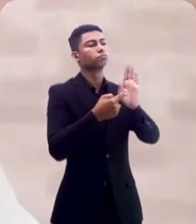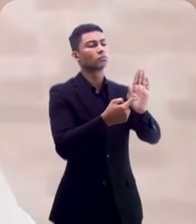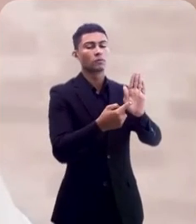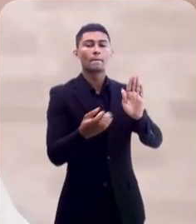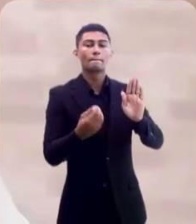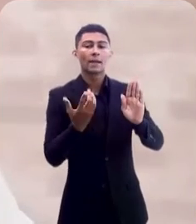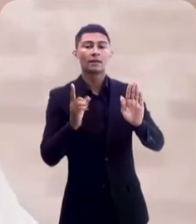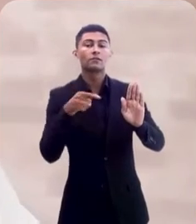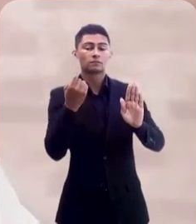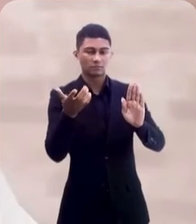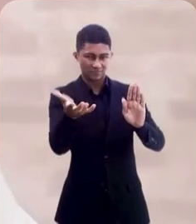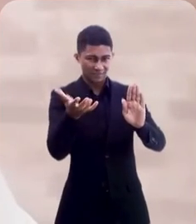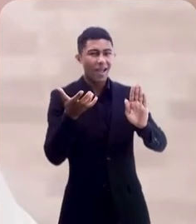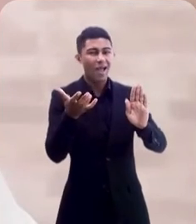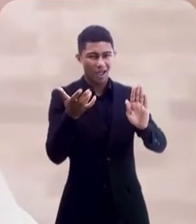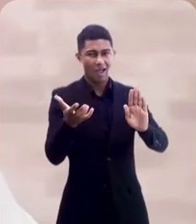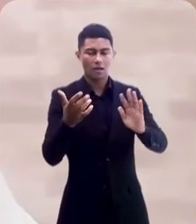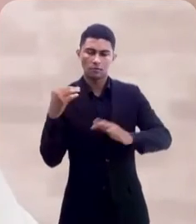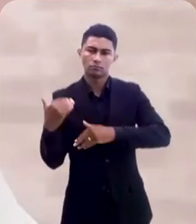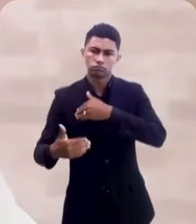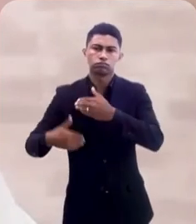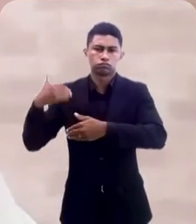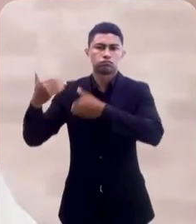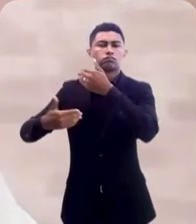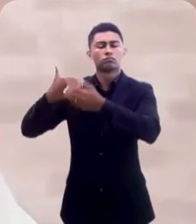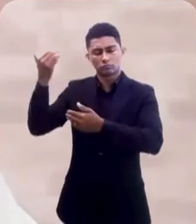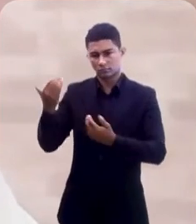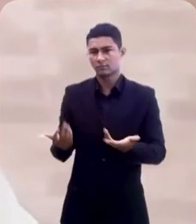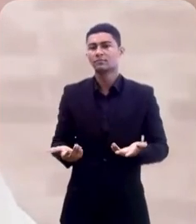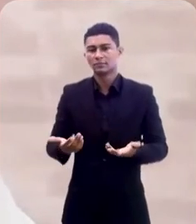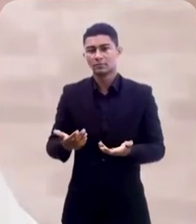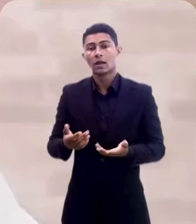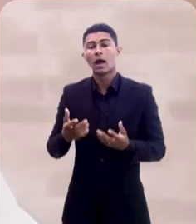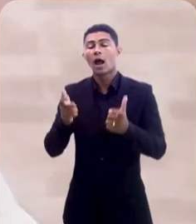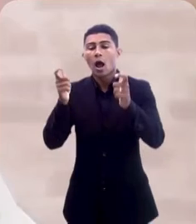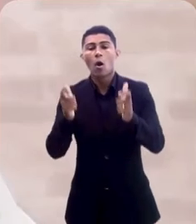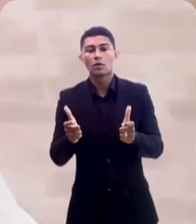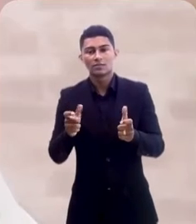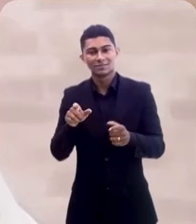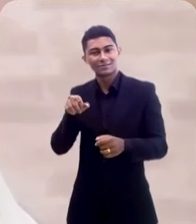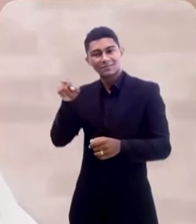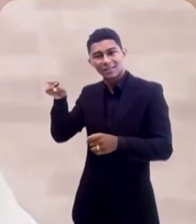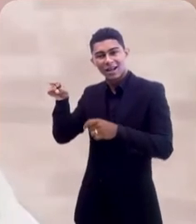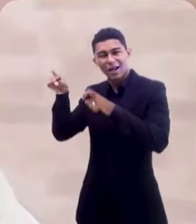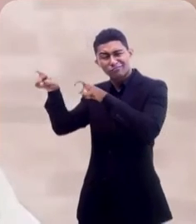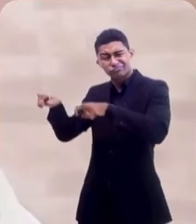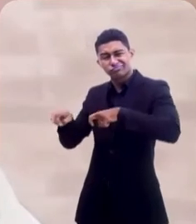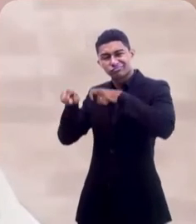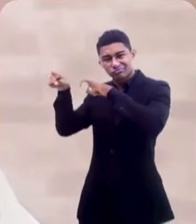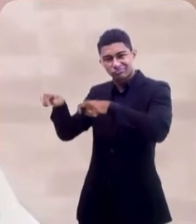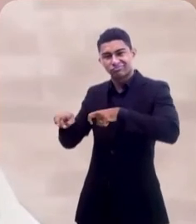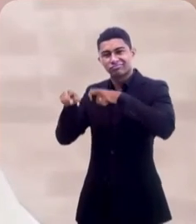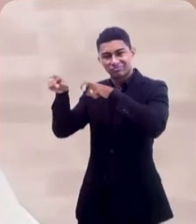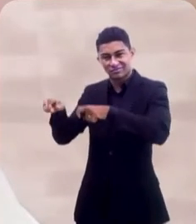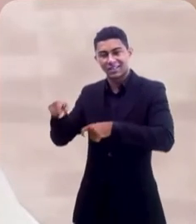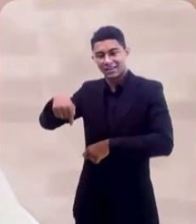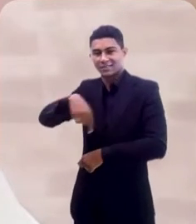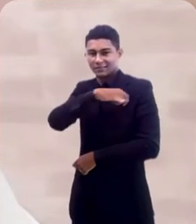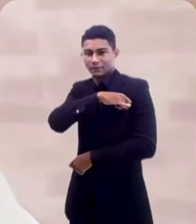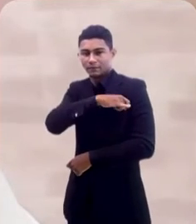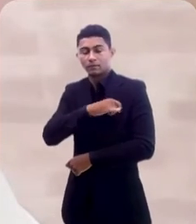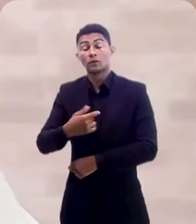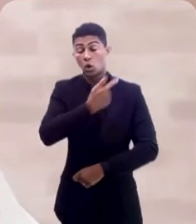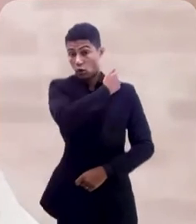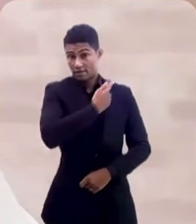uma trilha de progresso e desenvolvimento para o nosso interior fluminense. Como diz o